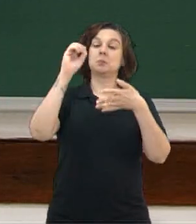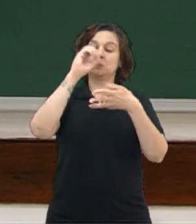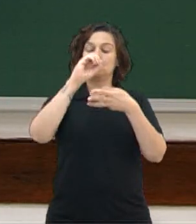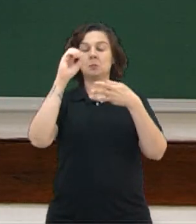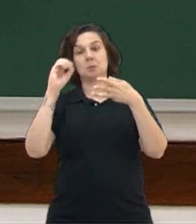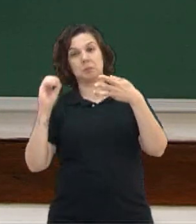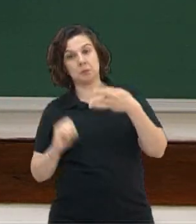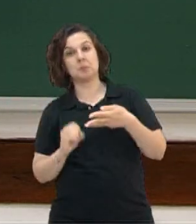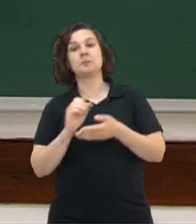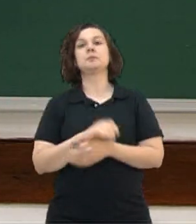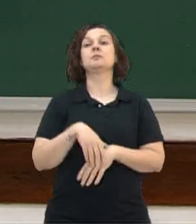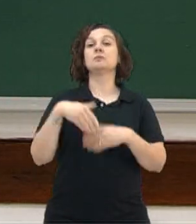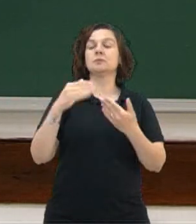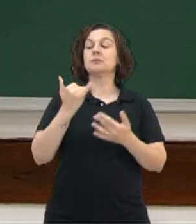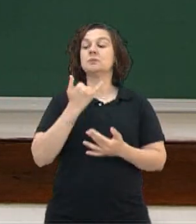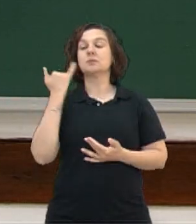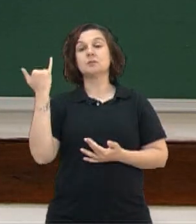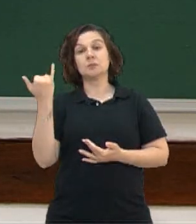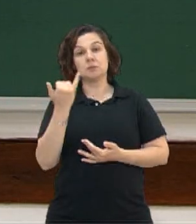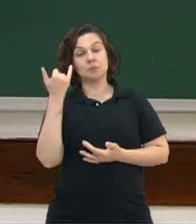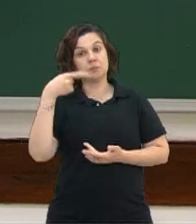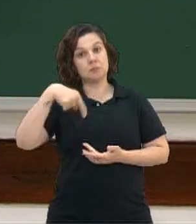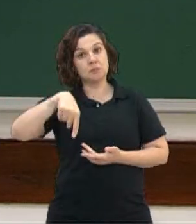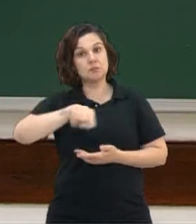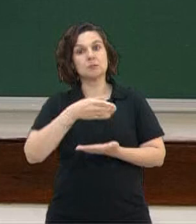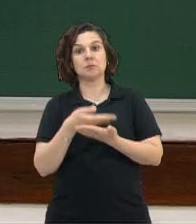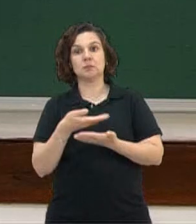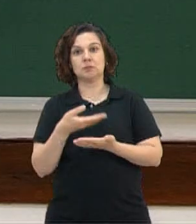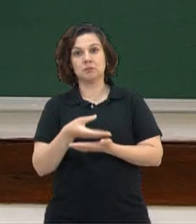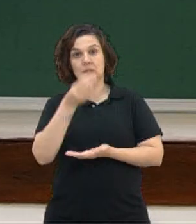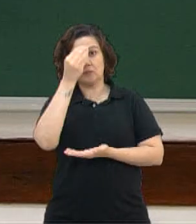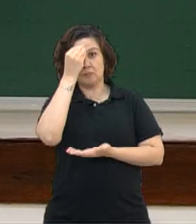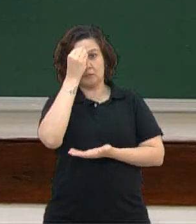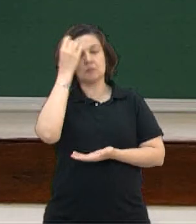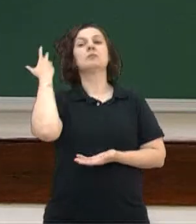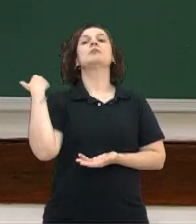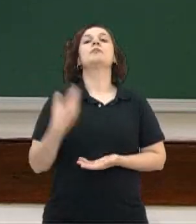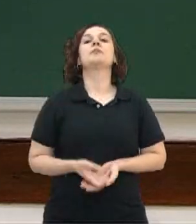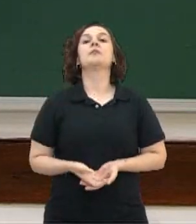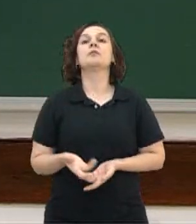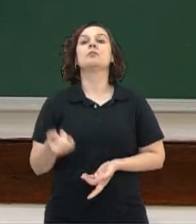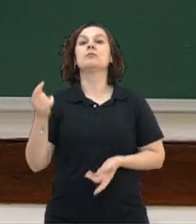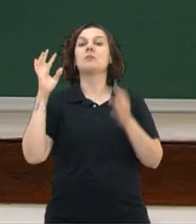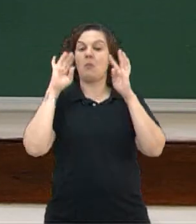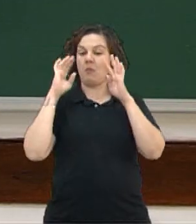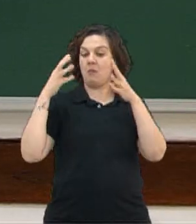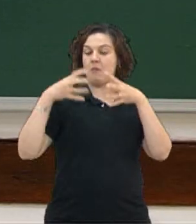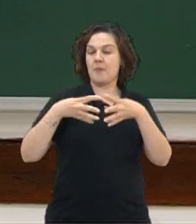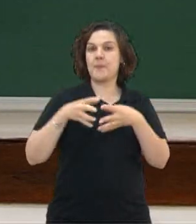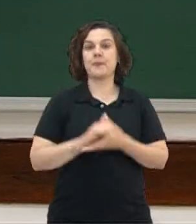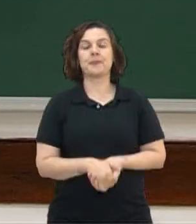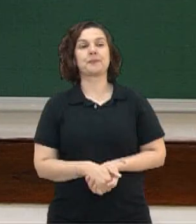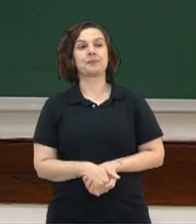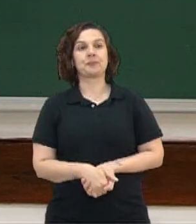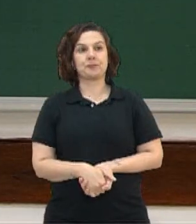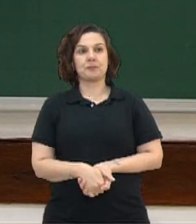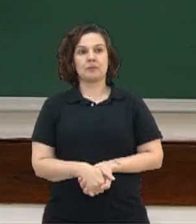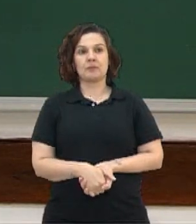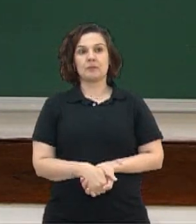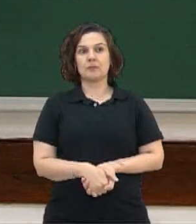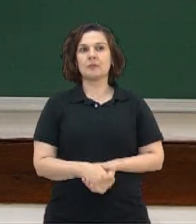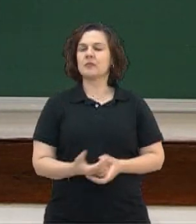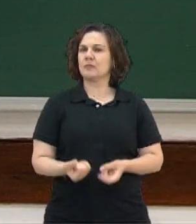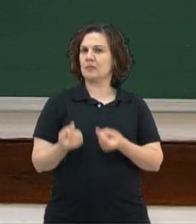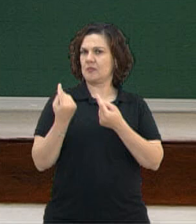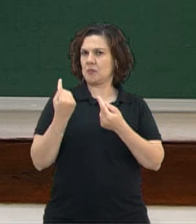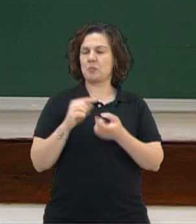Enem. Então, é um conteúdo muito importante para você, estudante. Então, presta bastante atenção nos próximos slides. Então,